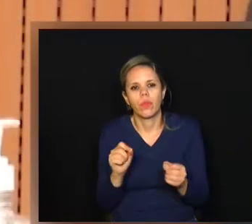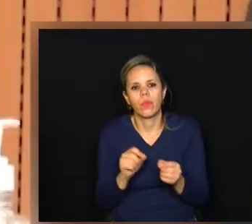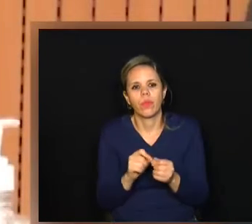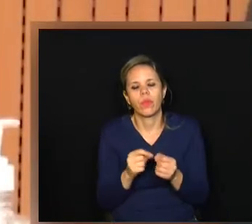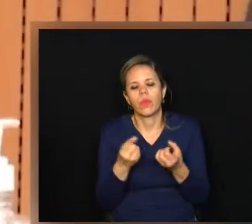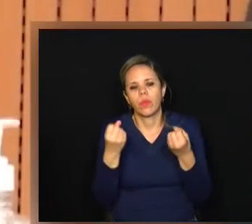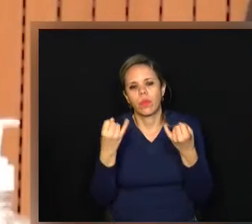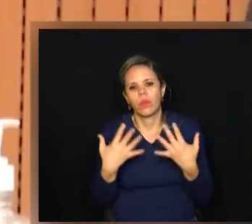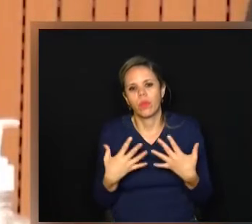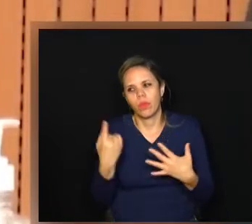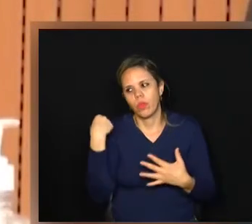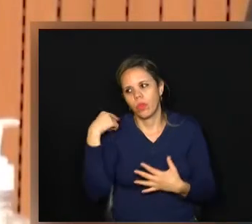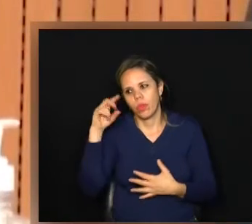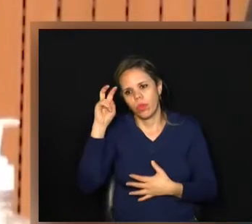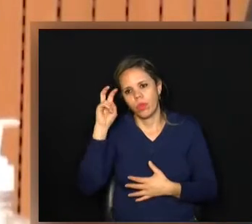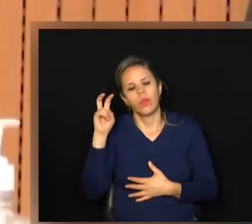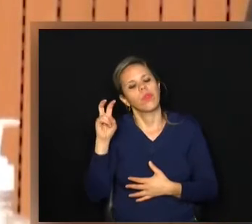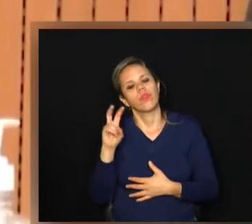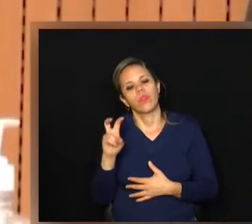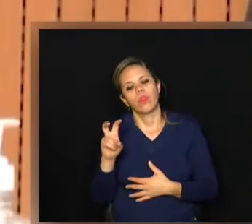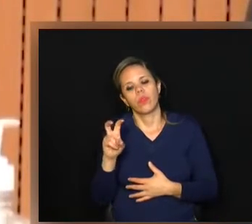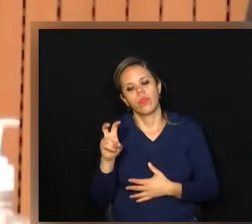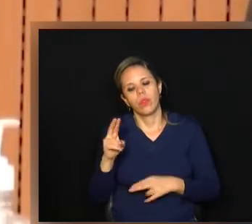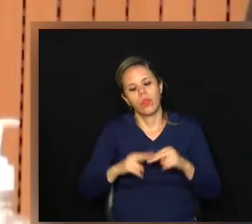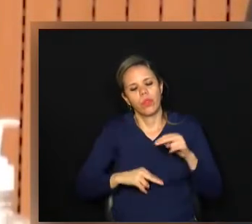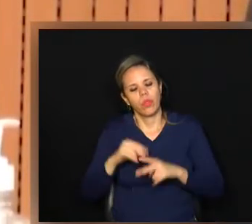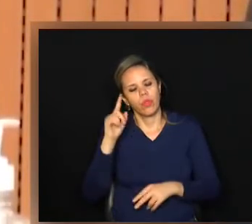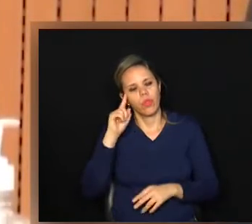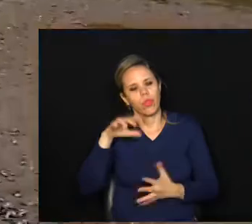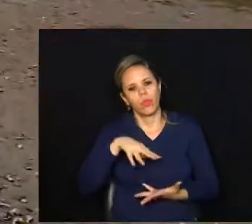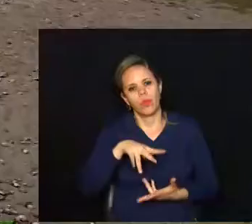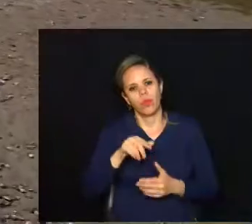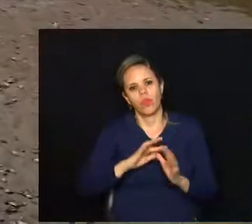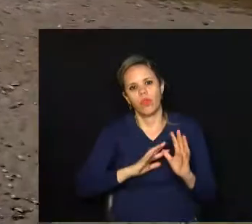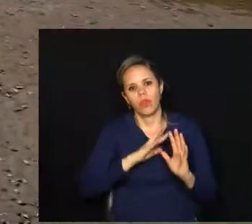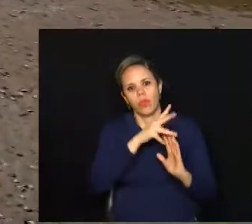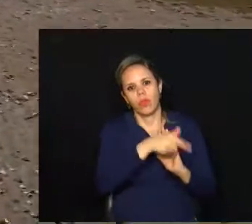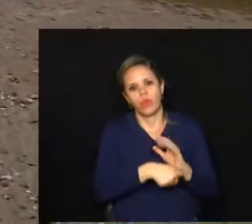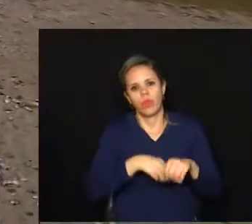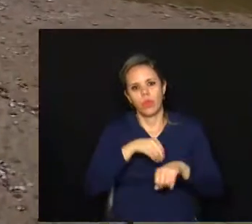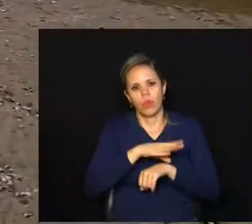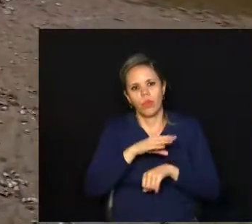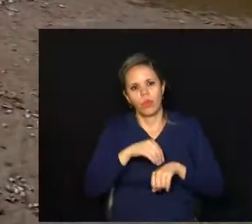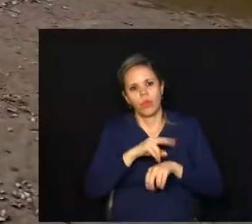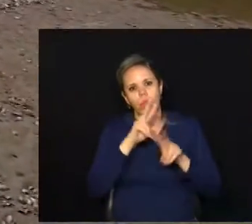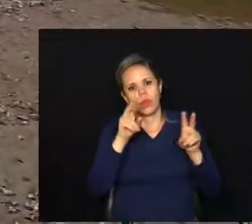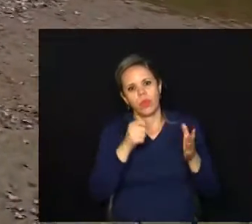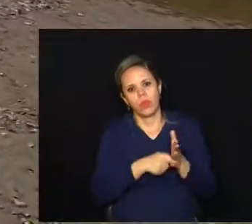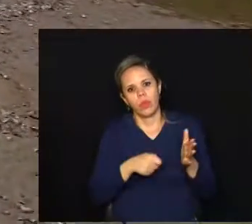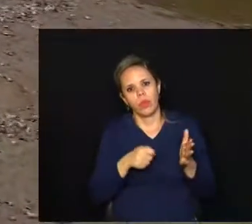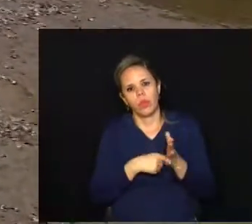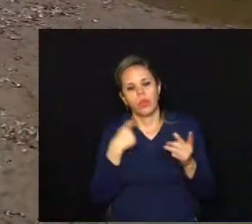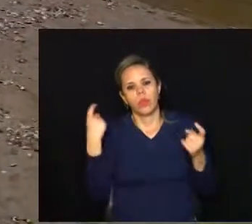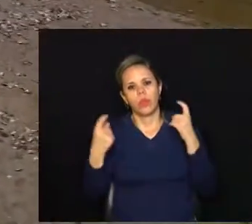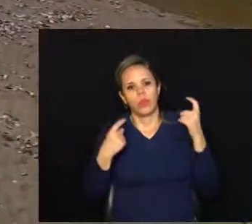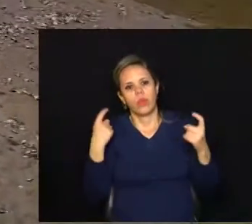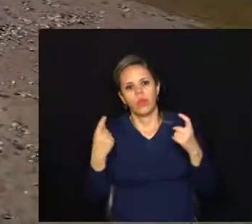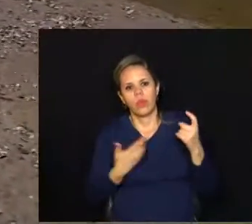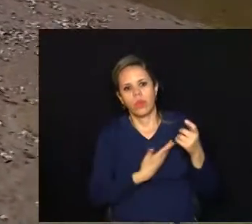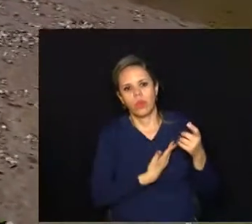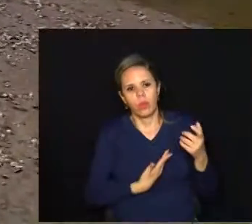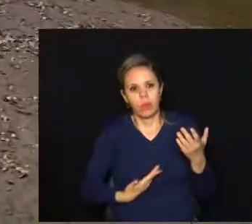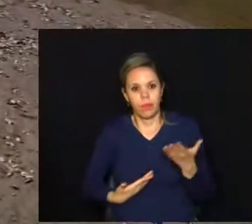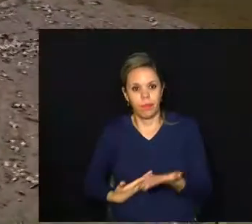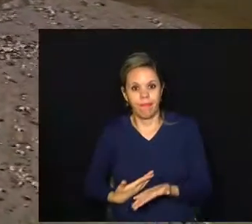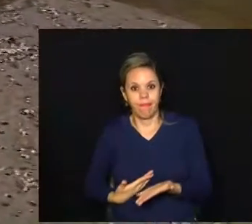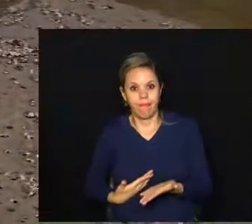ao último dia 5 de junho, Dia Mundial do Meio Ambiente, para trazer uma temática que preocupa o poder público,